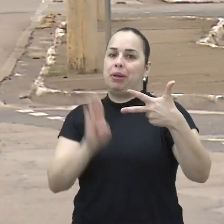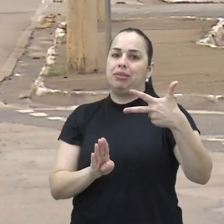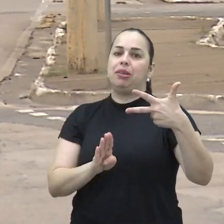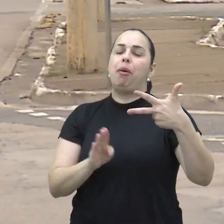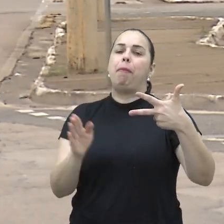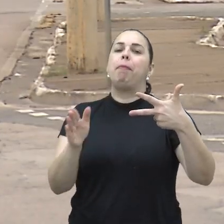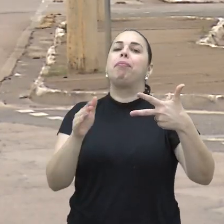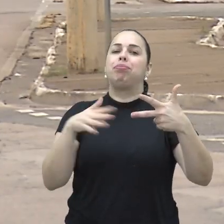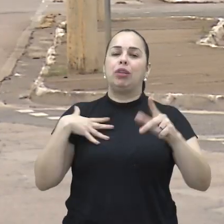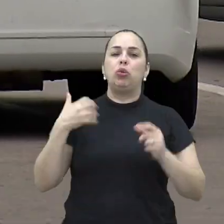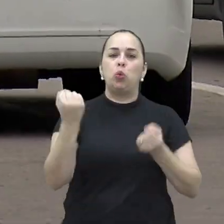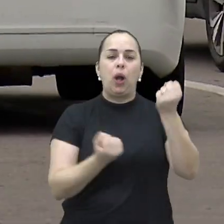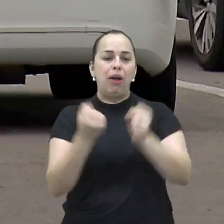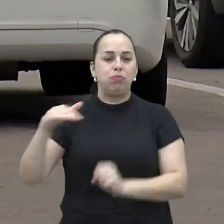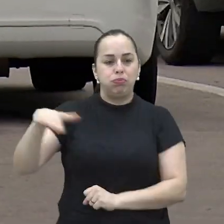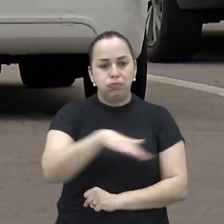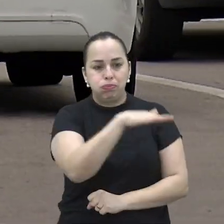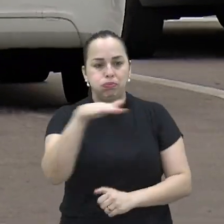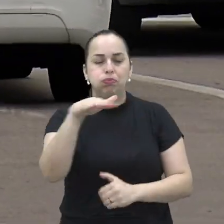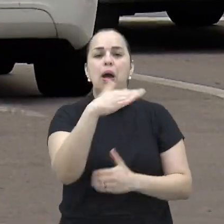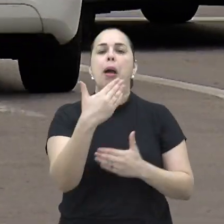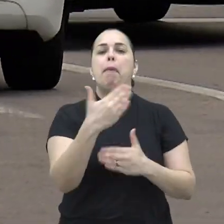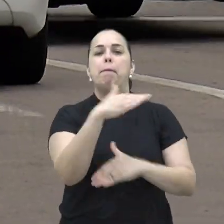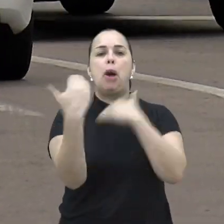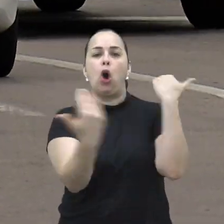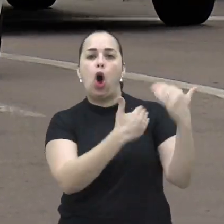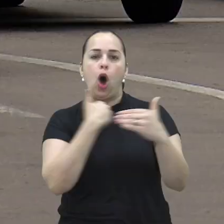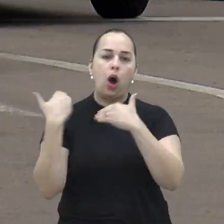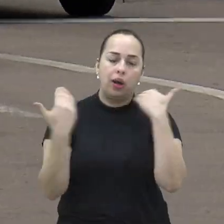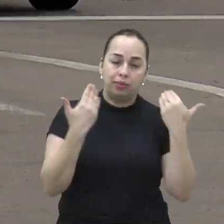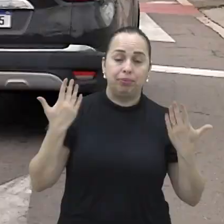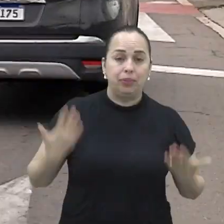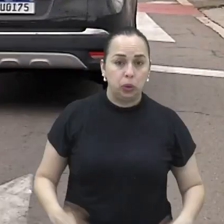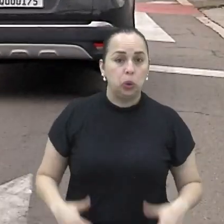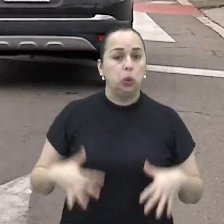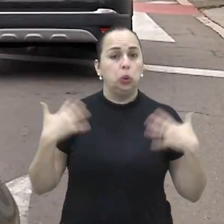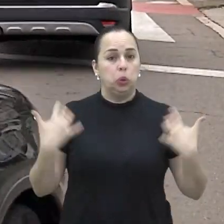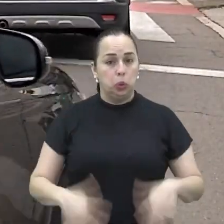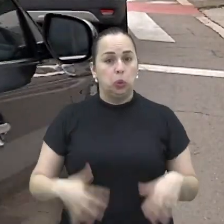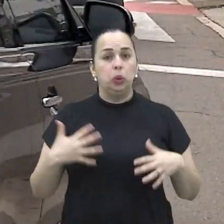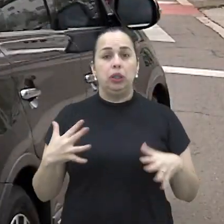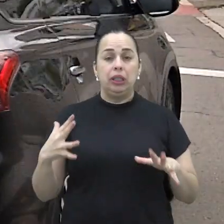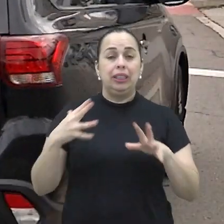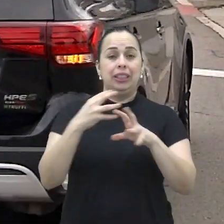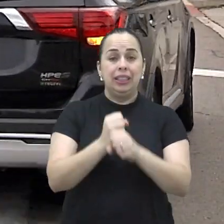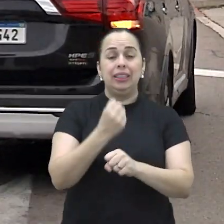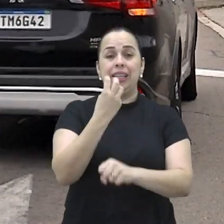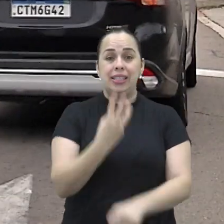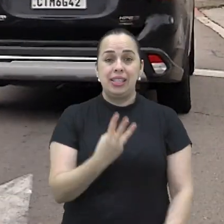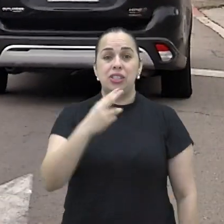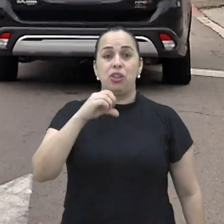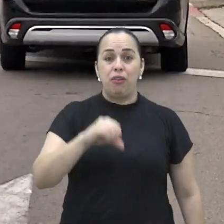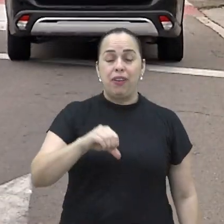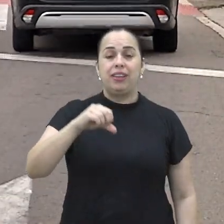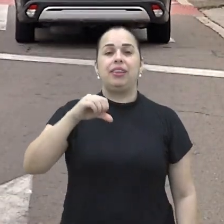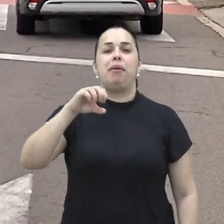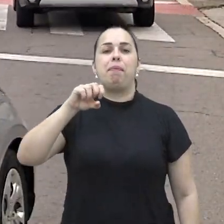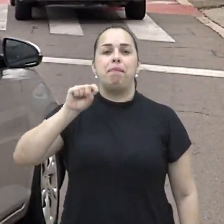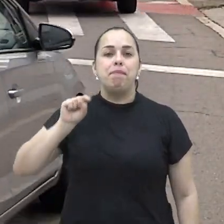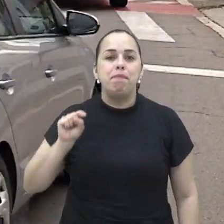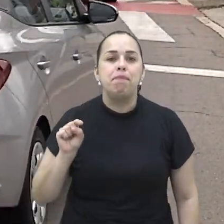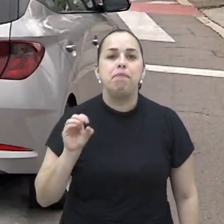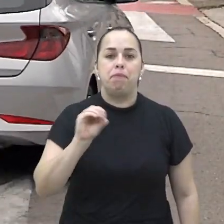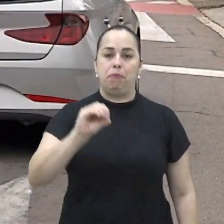mais mortes no trânsito, segundo a Organização Mundial de Saúde. Foram mais de 390 mil óbitos